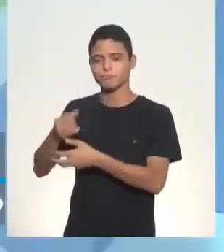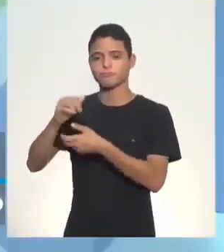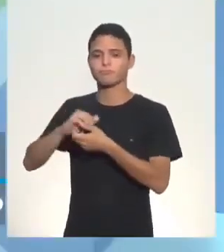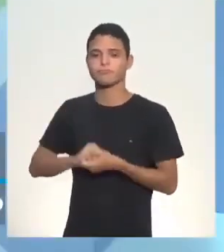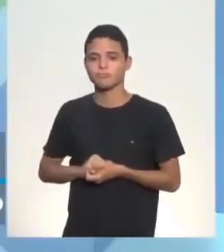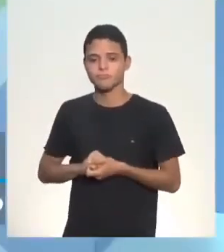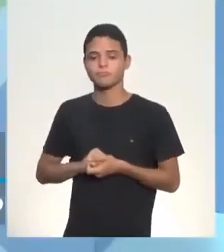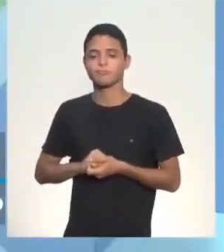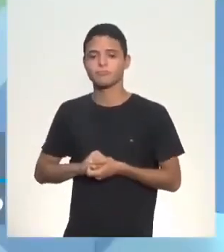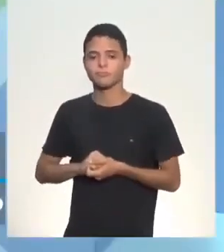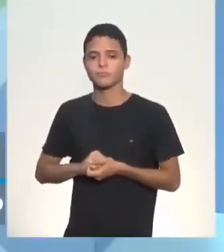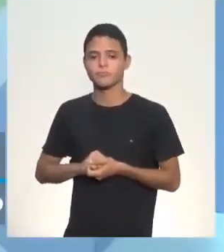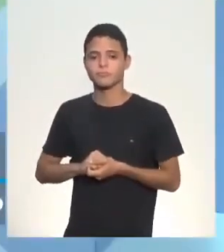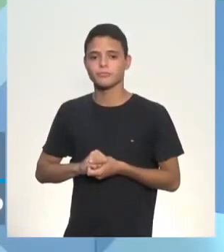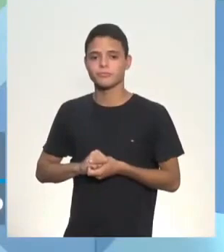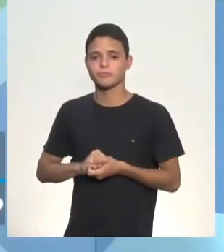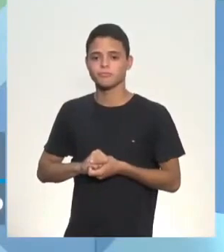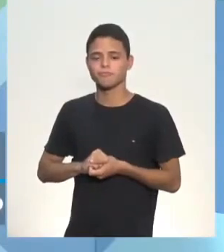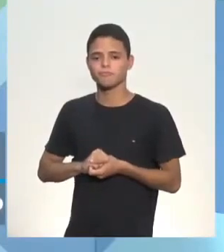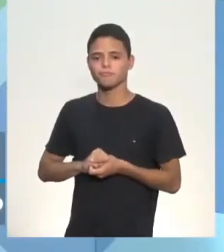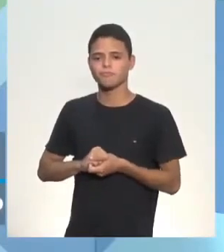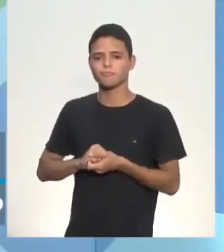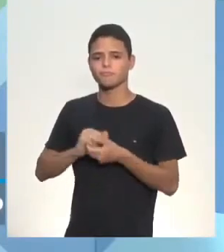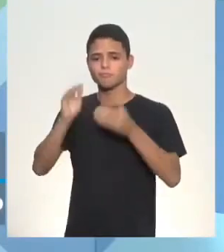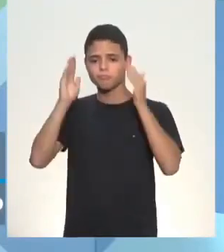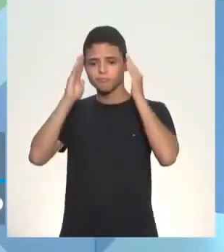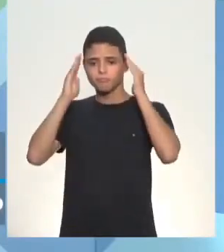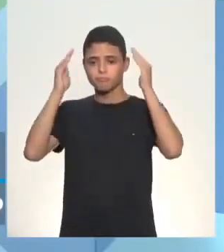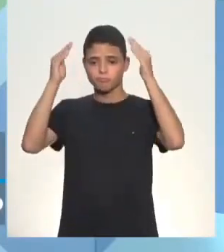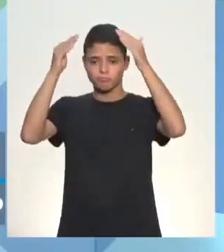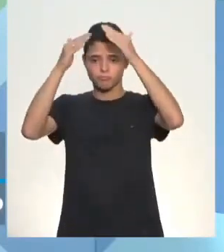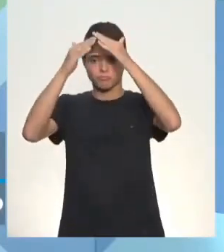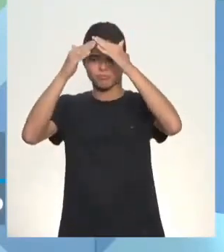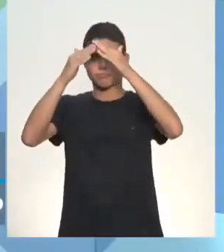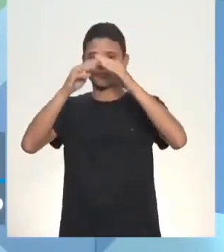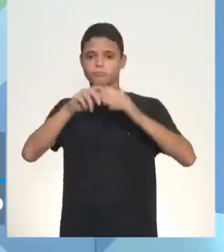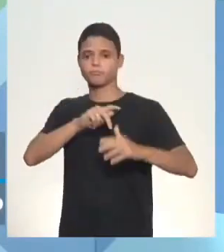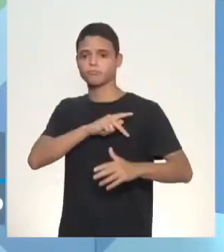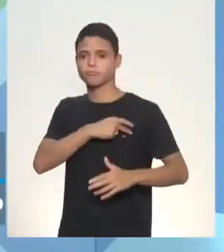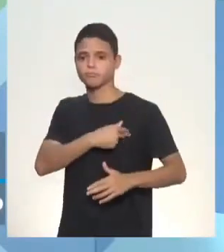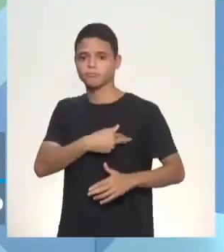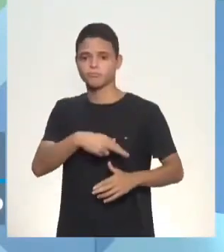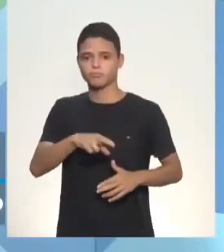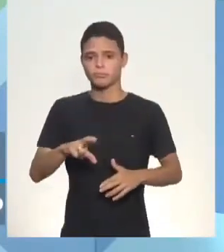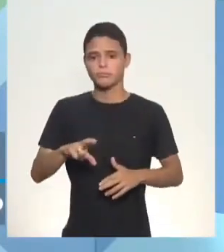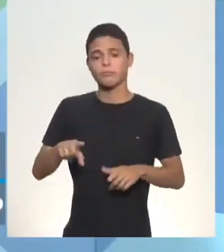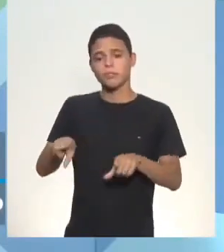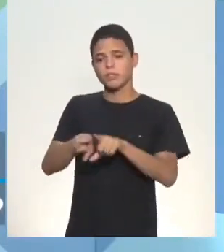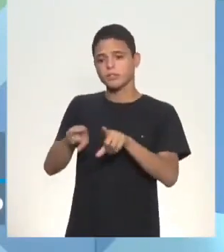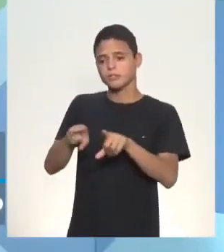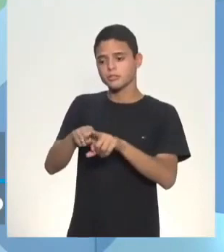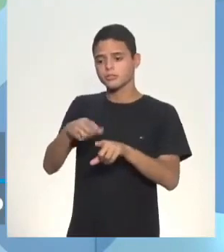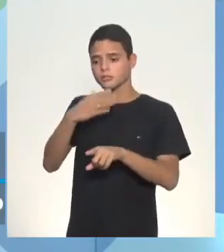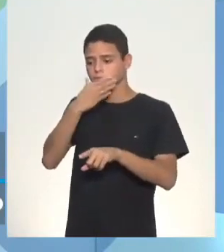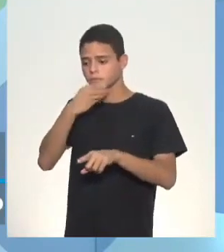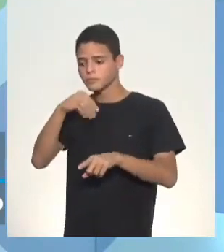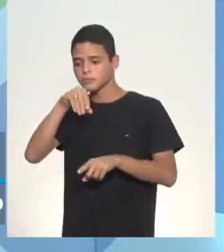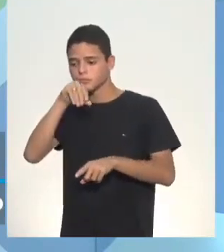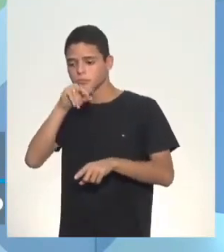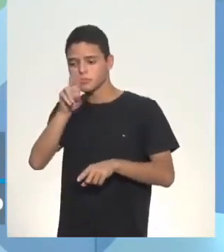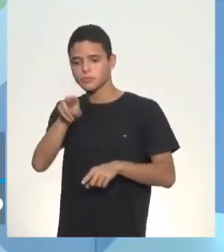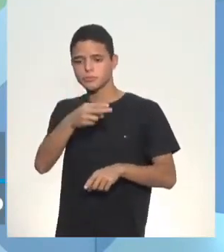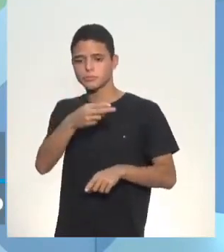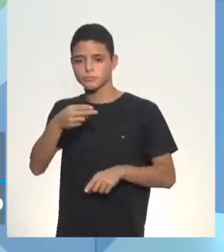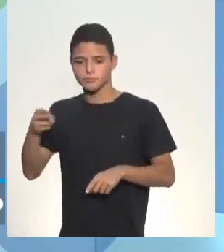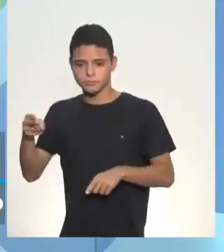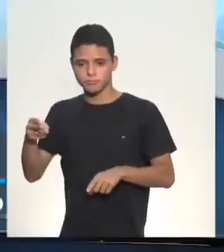Estão falando sobre um padre. Começaram. E alguém que parece ser o pai do menino. E o pessoal falando que quer ver o vídeo